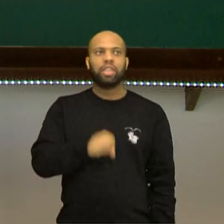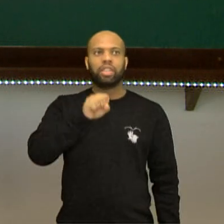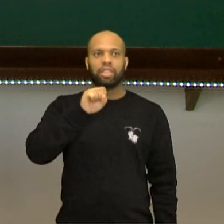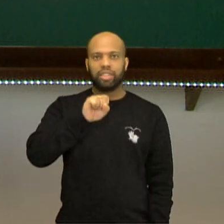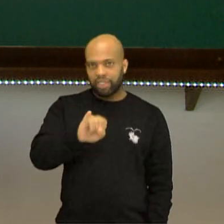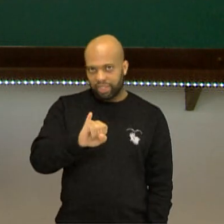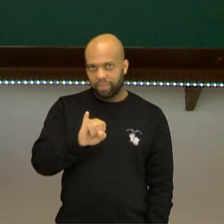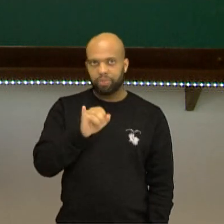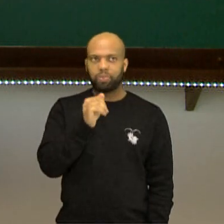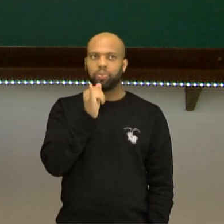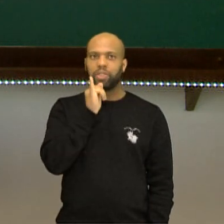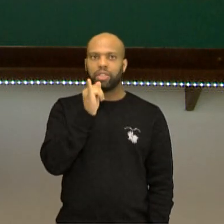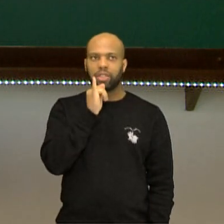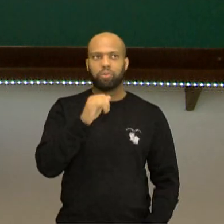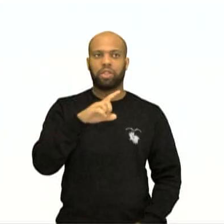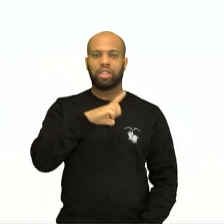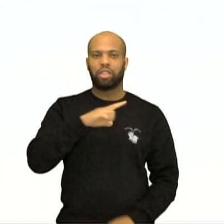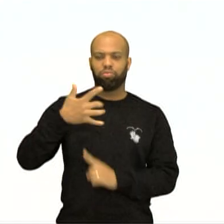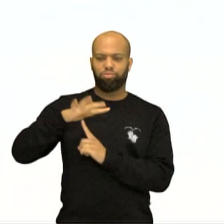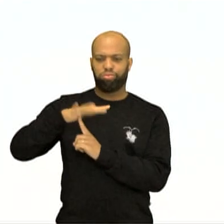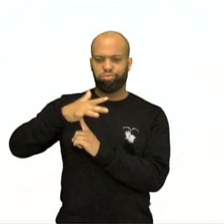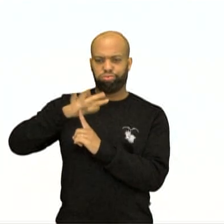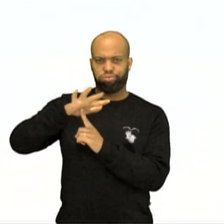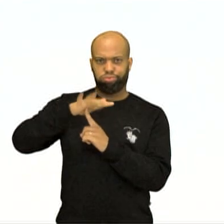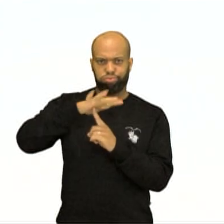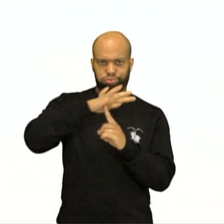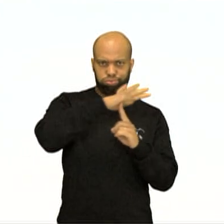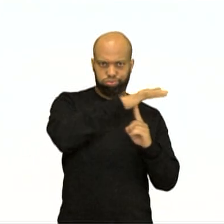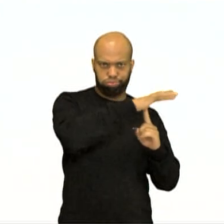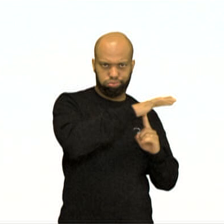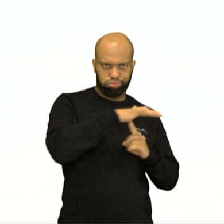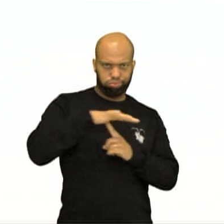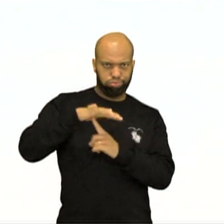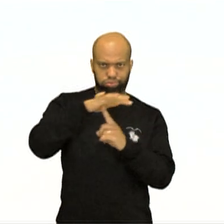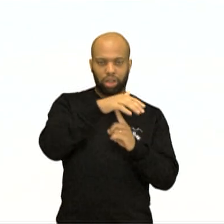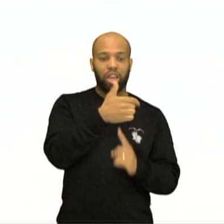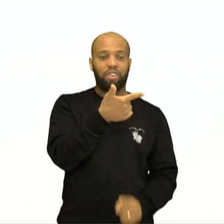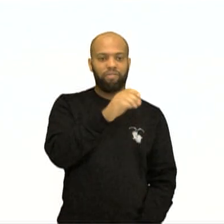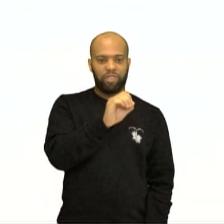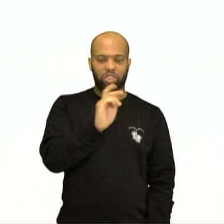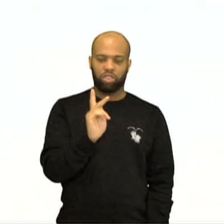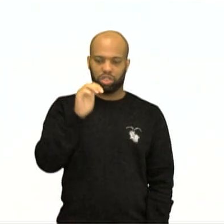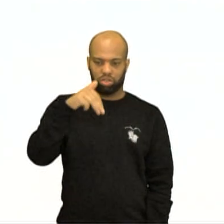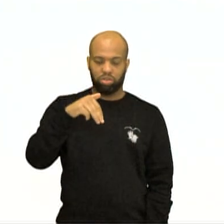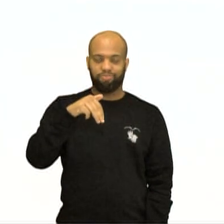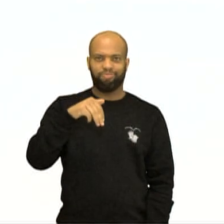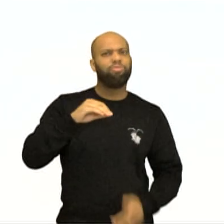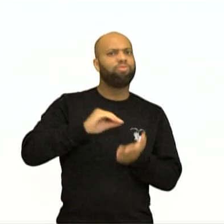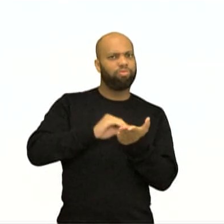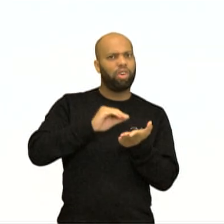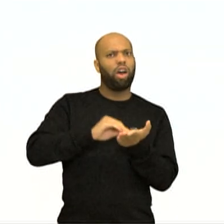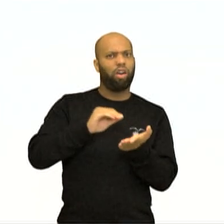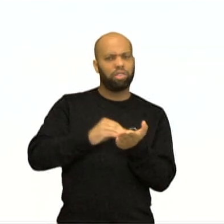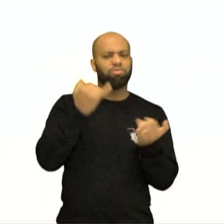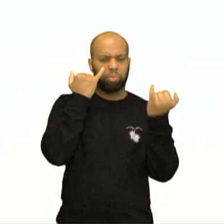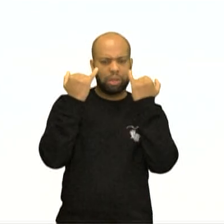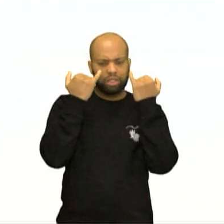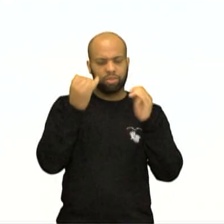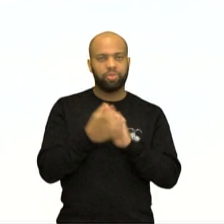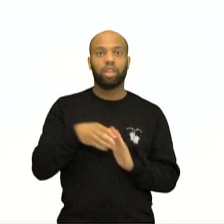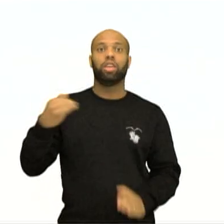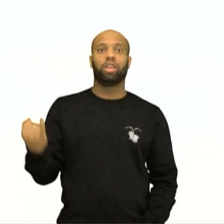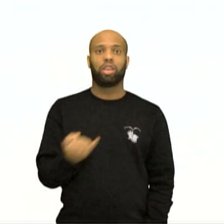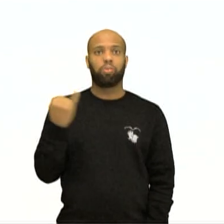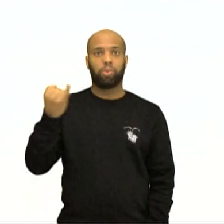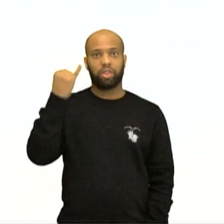falarmos que um helicóptero irá percorrer 20 quilômetros, a informação fica incompleta, ou seja, é